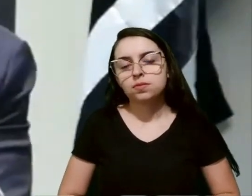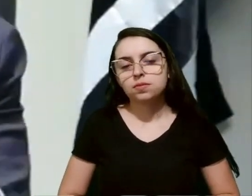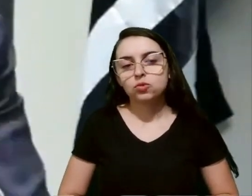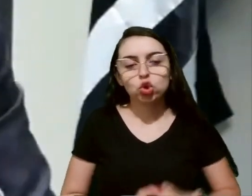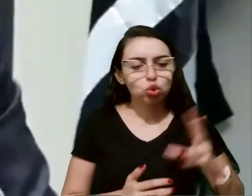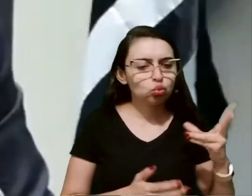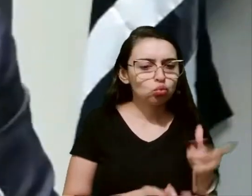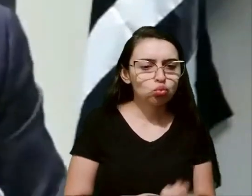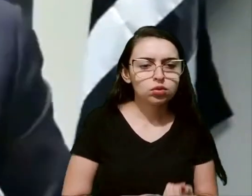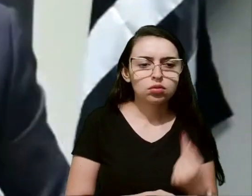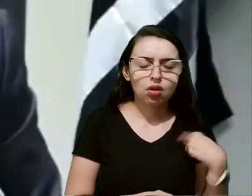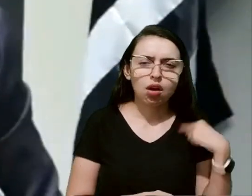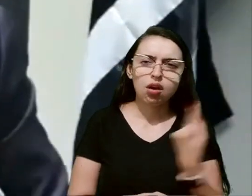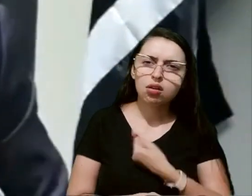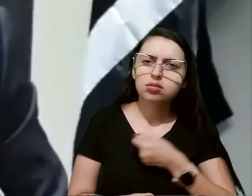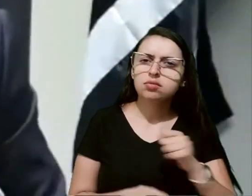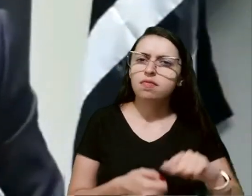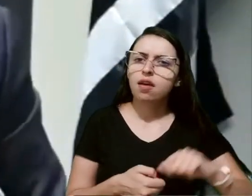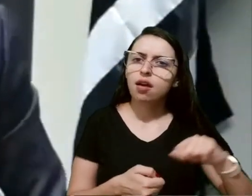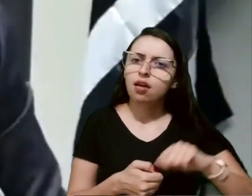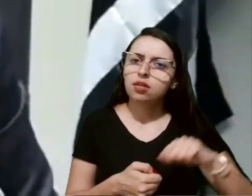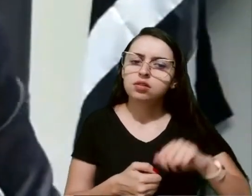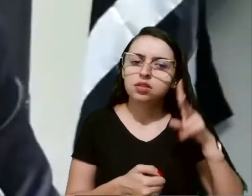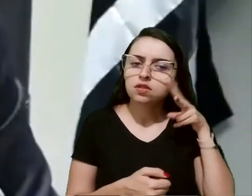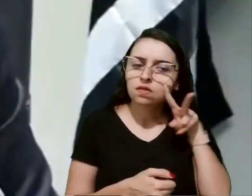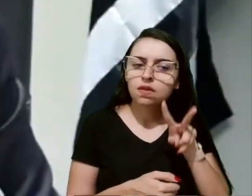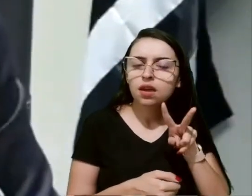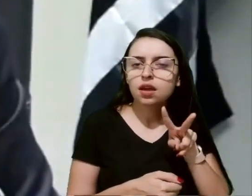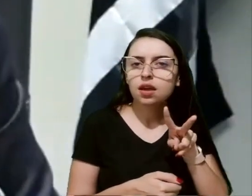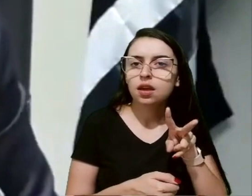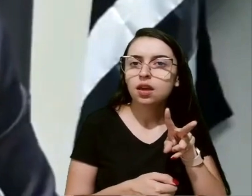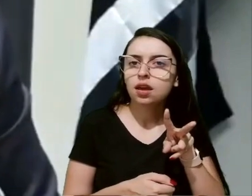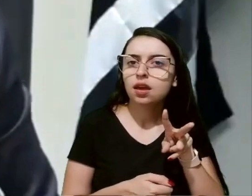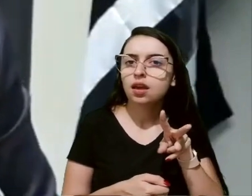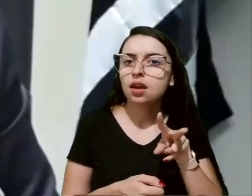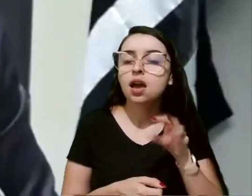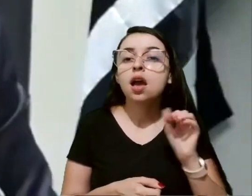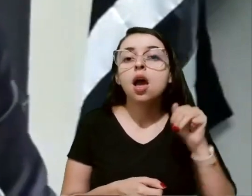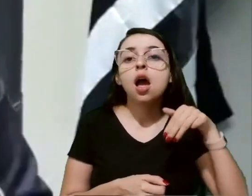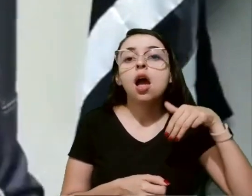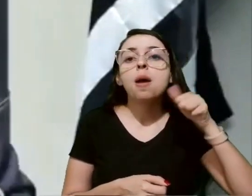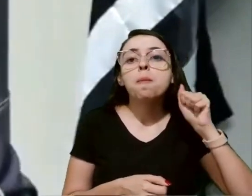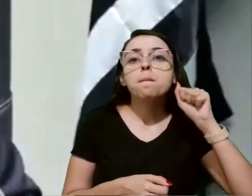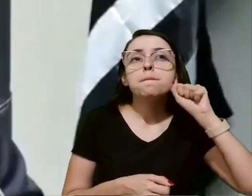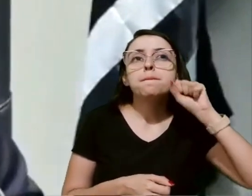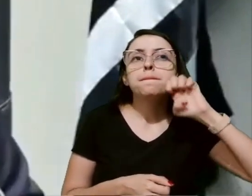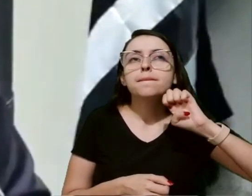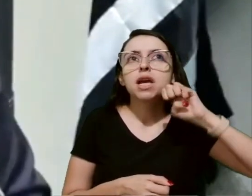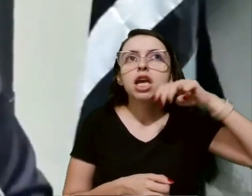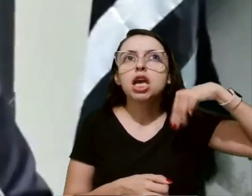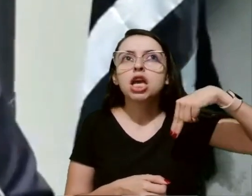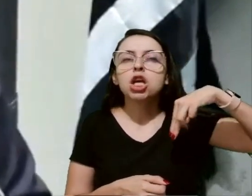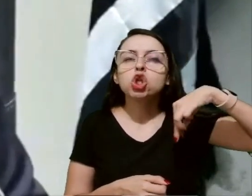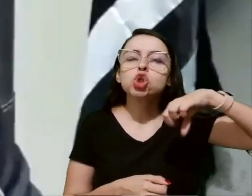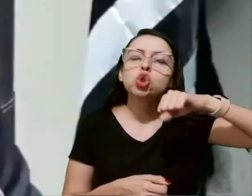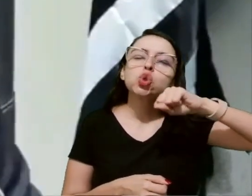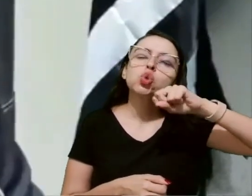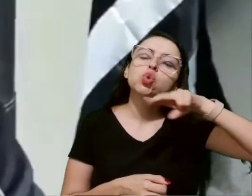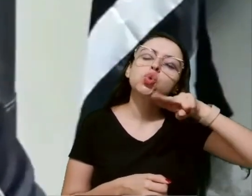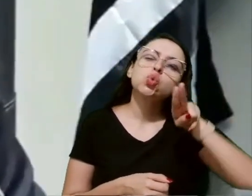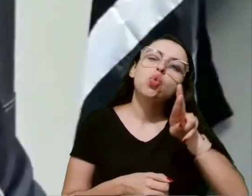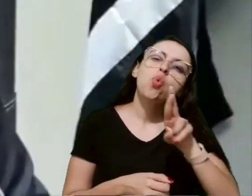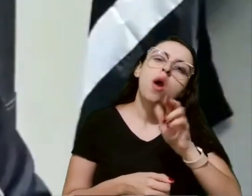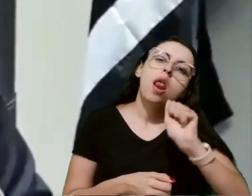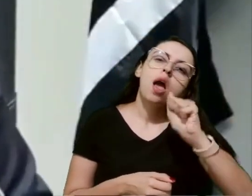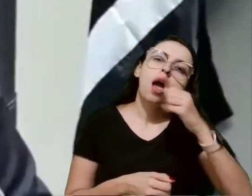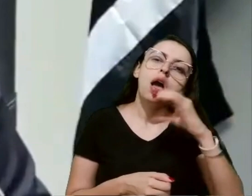E isso tudo a gente faz, a gente consegue enxergar através da mensuração. Quer dizer, você não, né, esses equilíbrios, essas